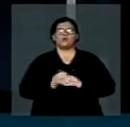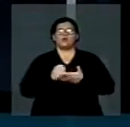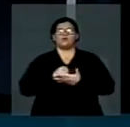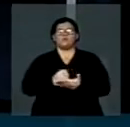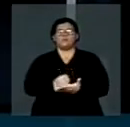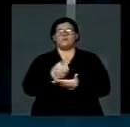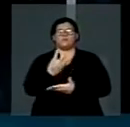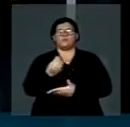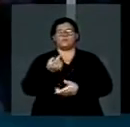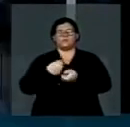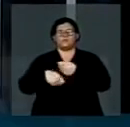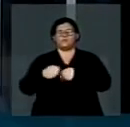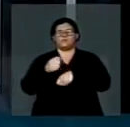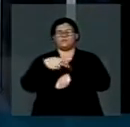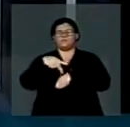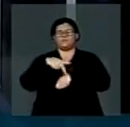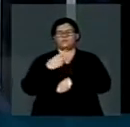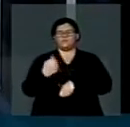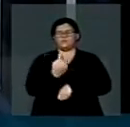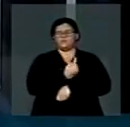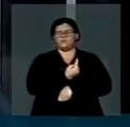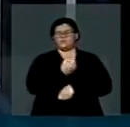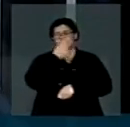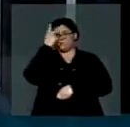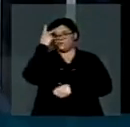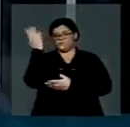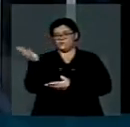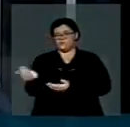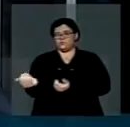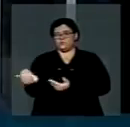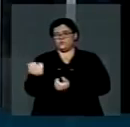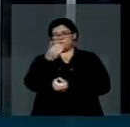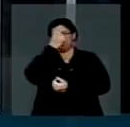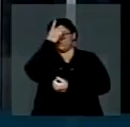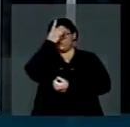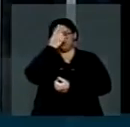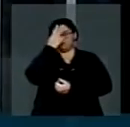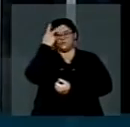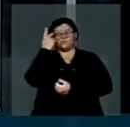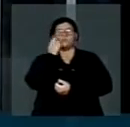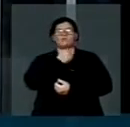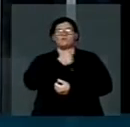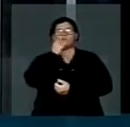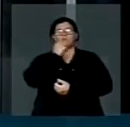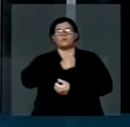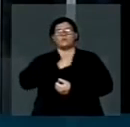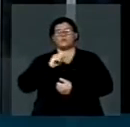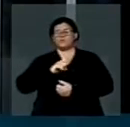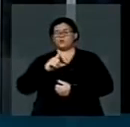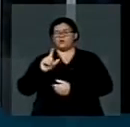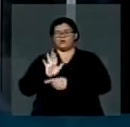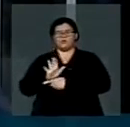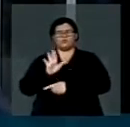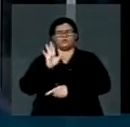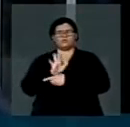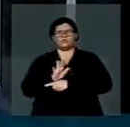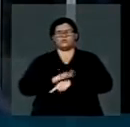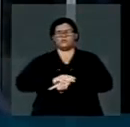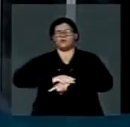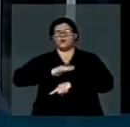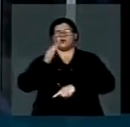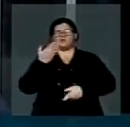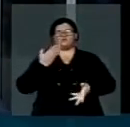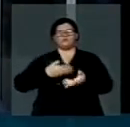contribuem muito para a economia do nosso país. Os jovens talentos, os rapazes e moças que estão inovando e empreendendo no